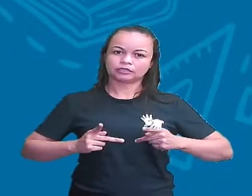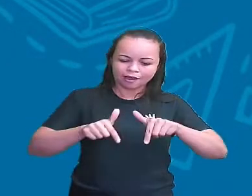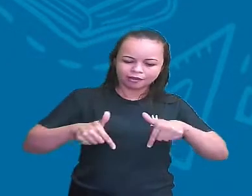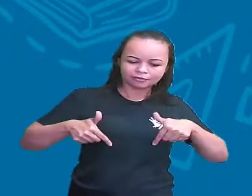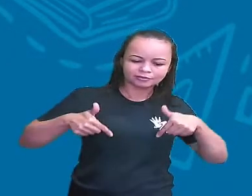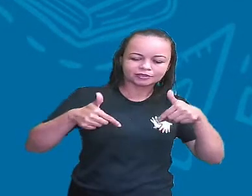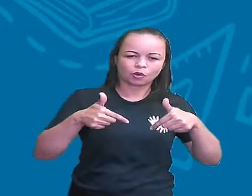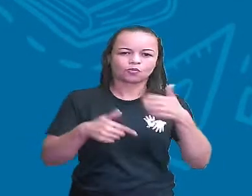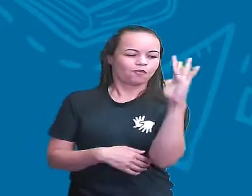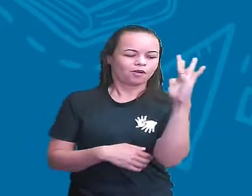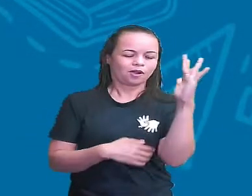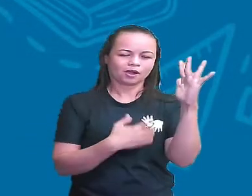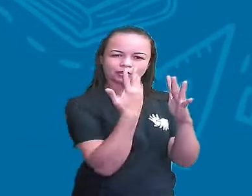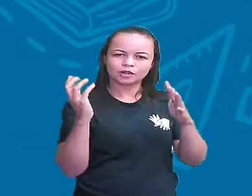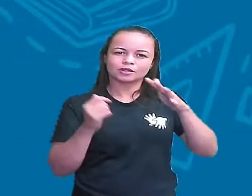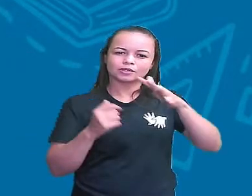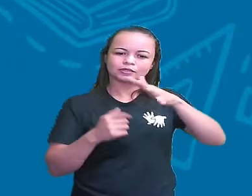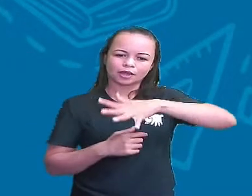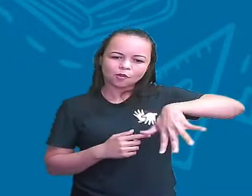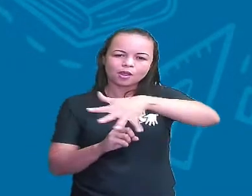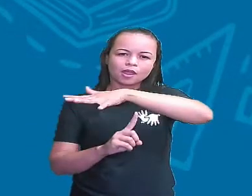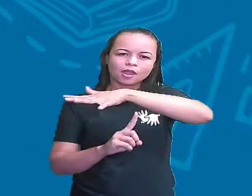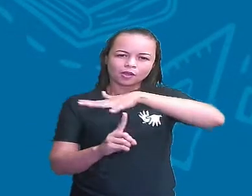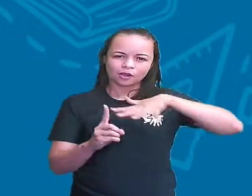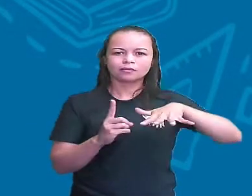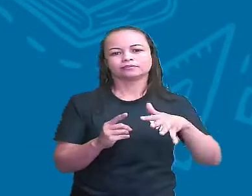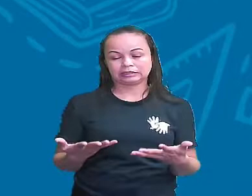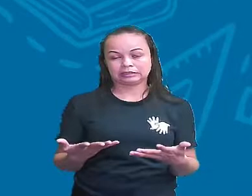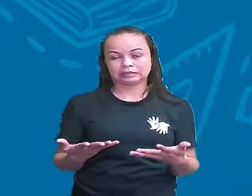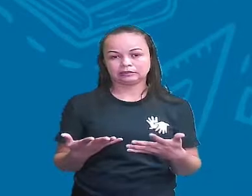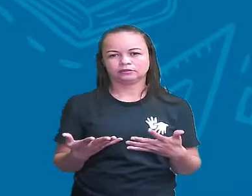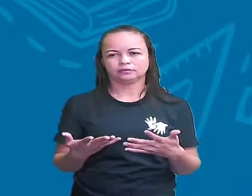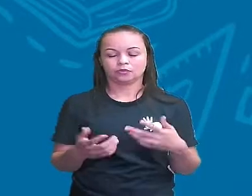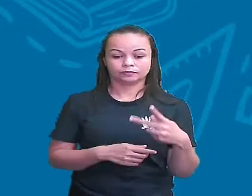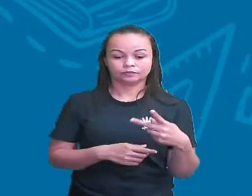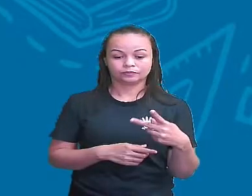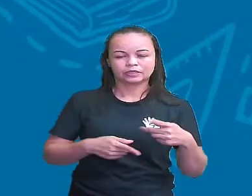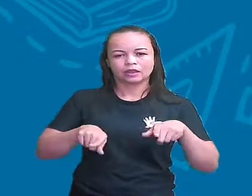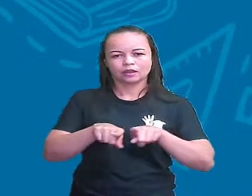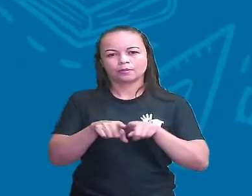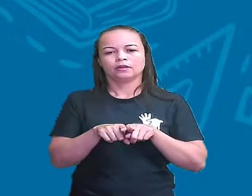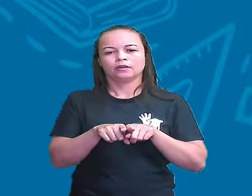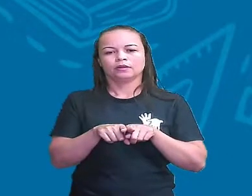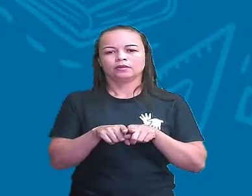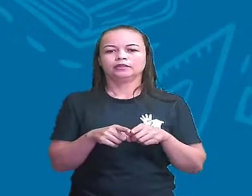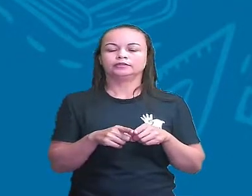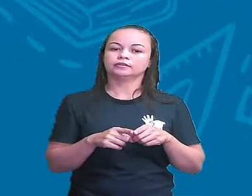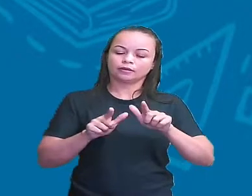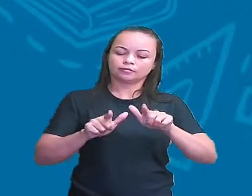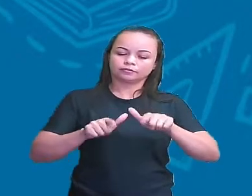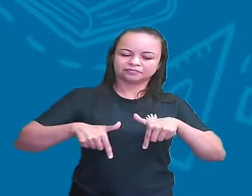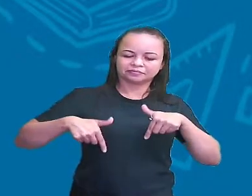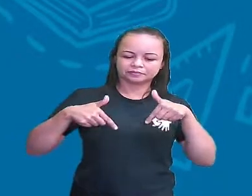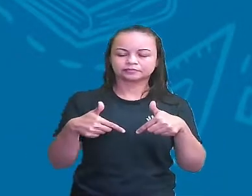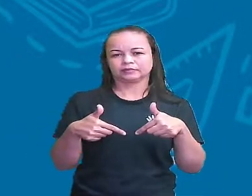ação na natureza, no meio ambiente, certo? Então, isso também, essas ações,